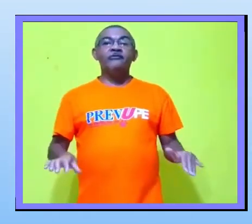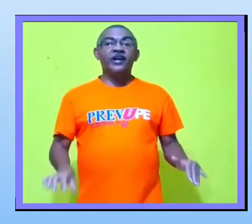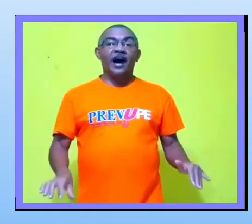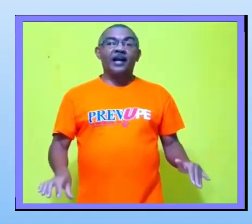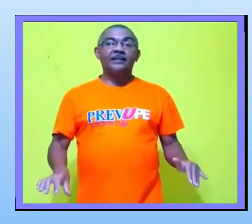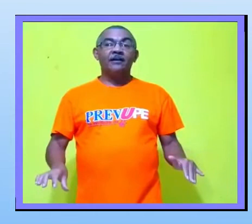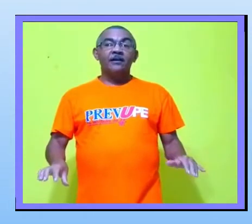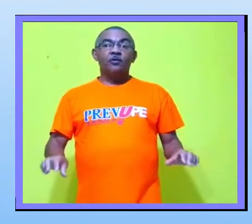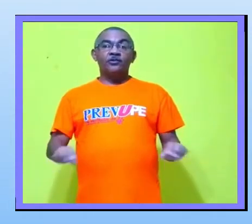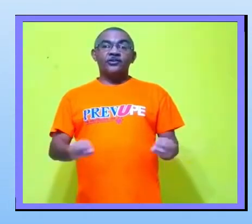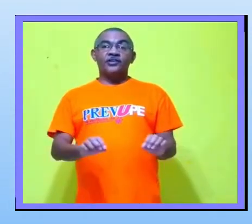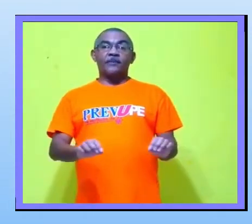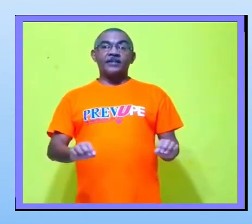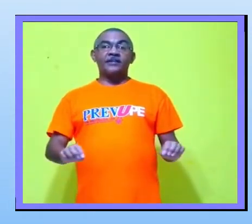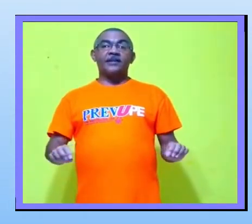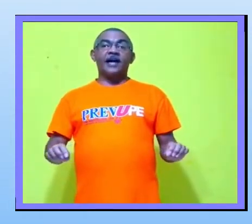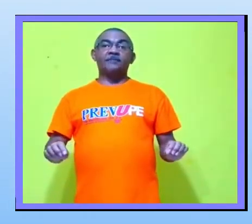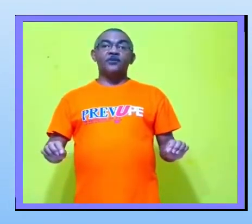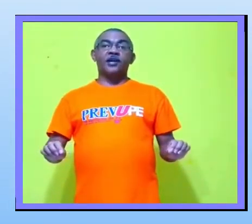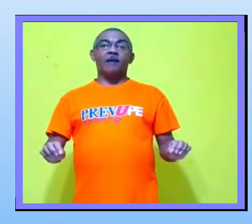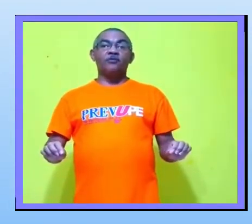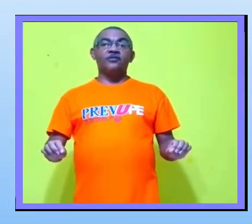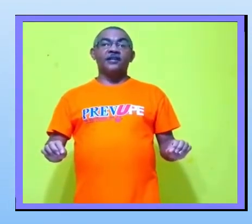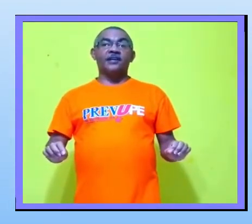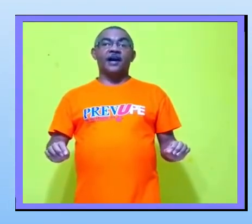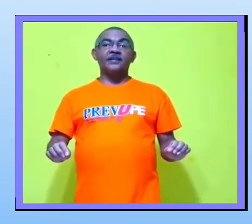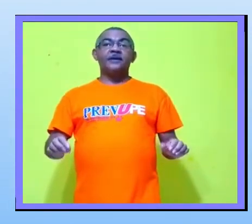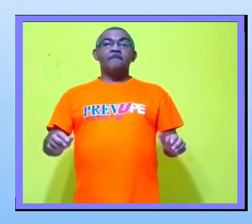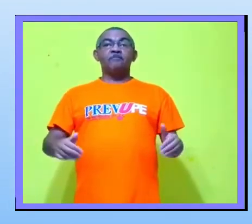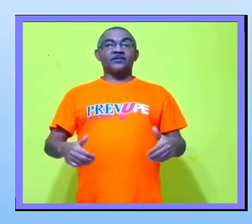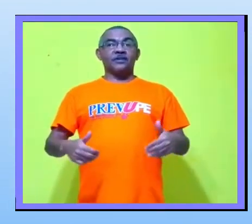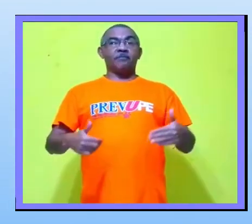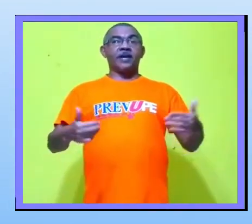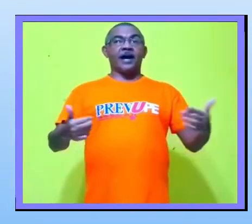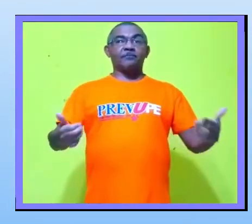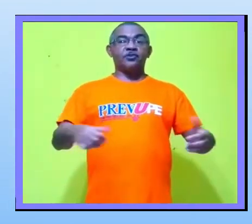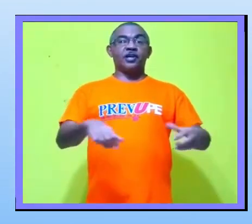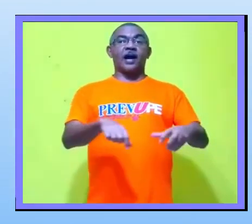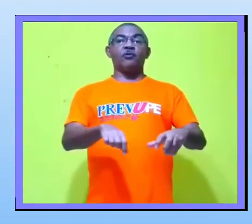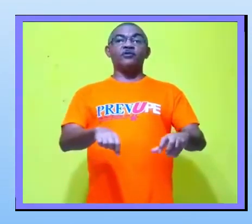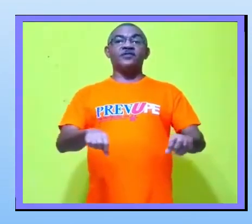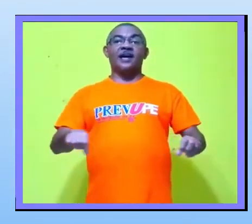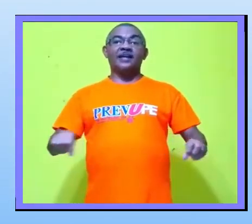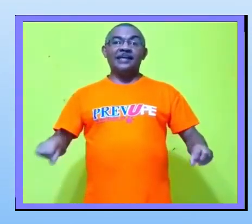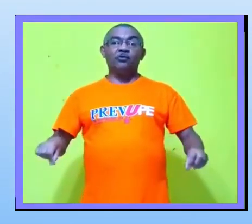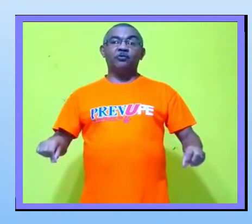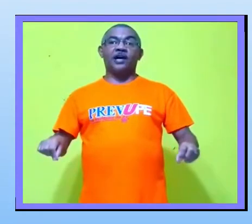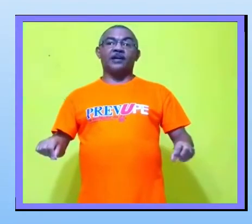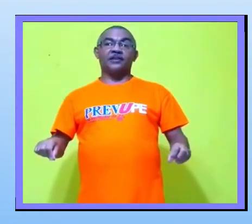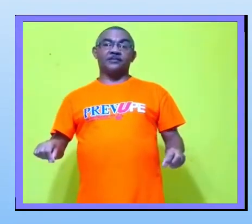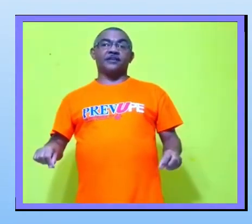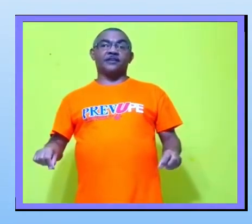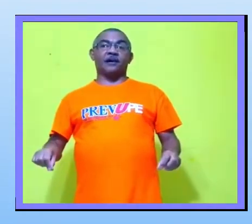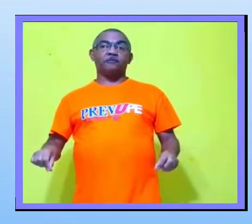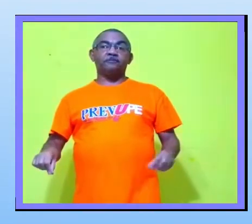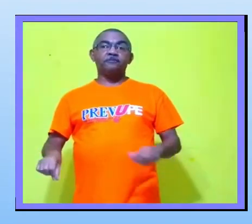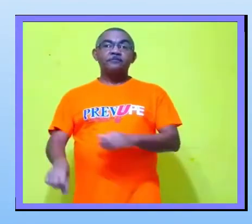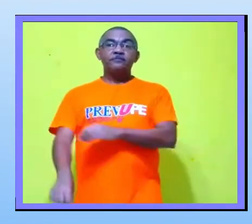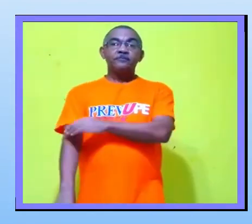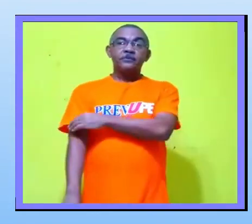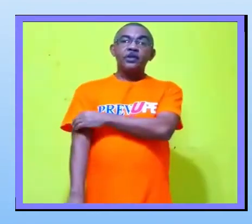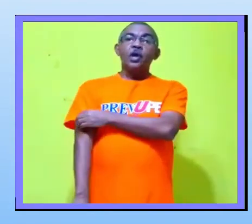ser ramificada, ou seja, apresentando átomos de carbono centrais, mas também átomos de carbono saindo da cadeia